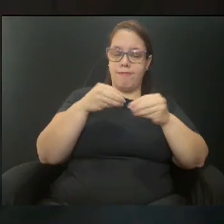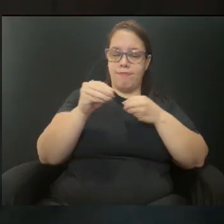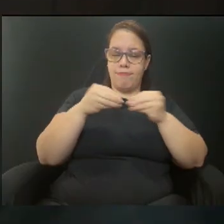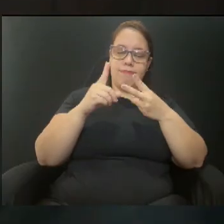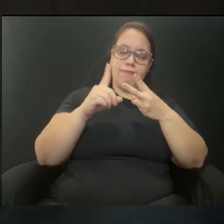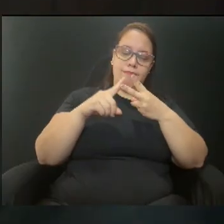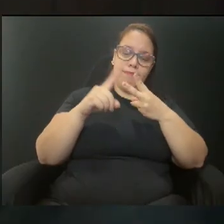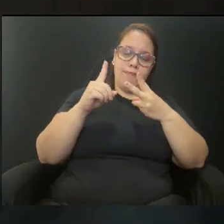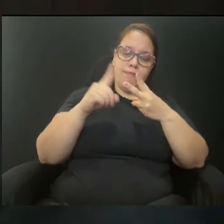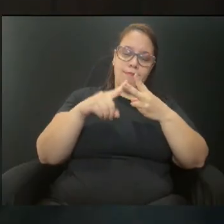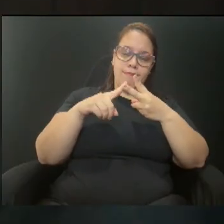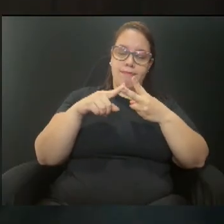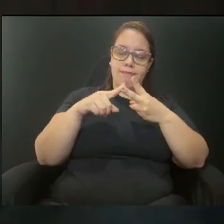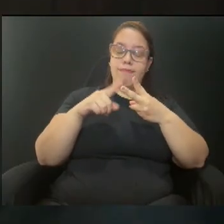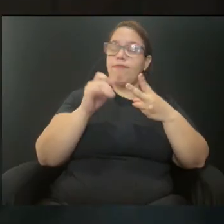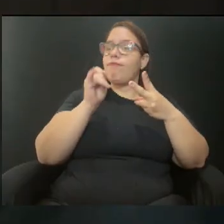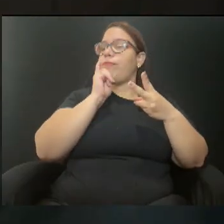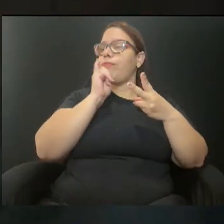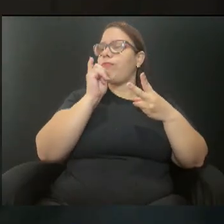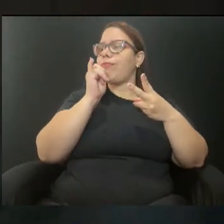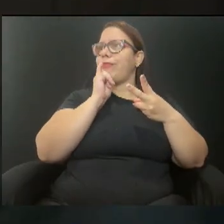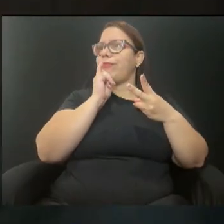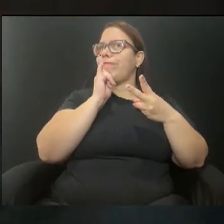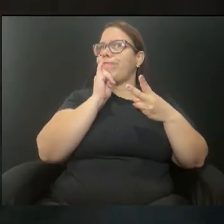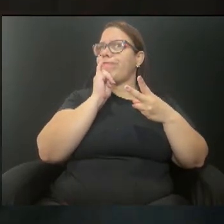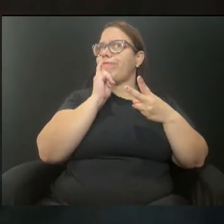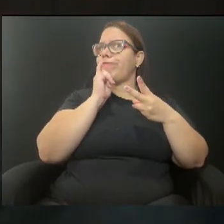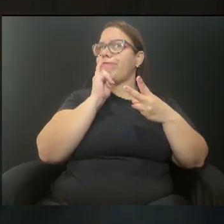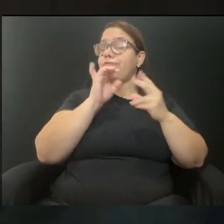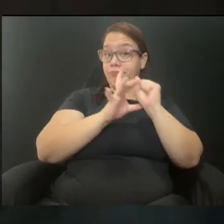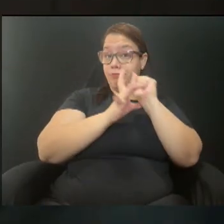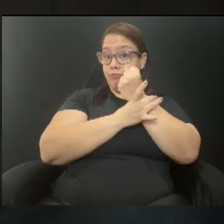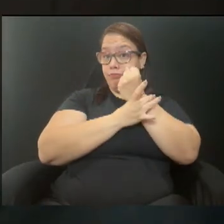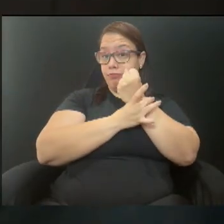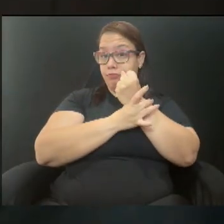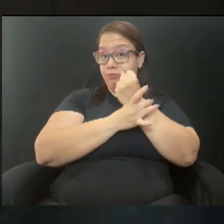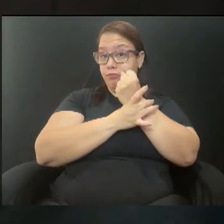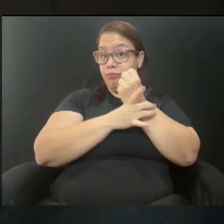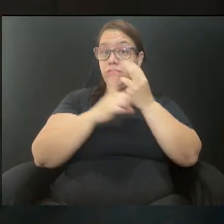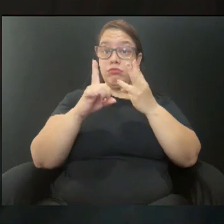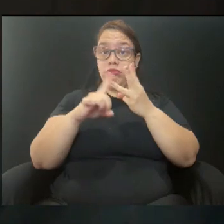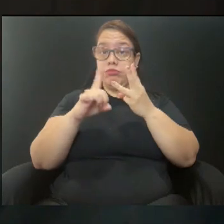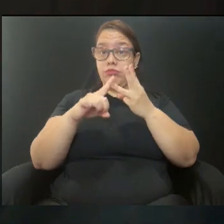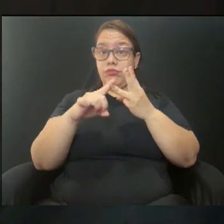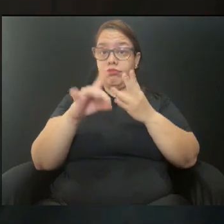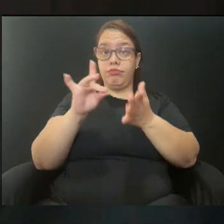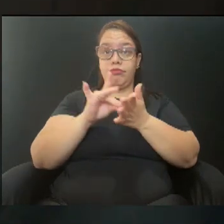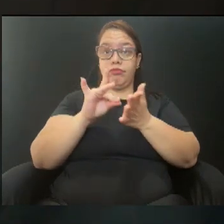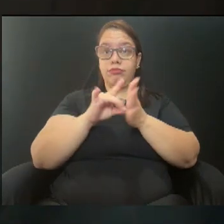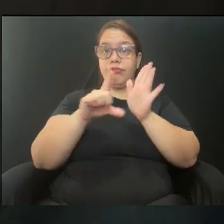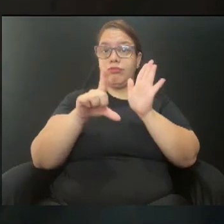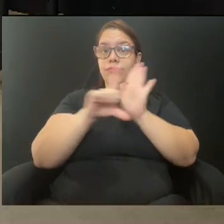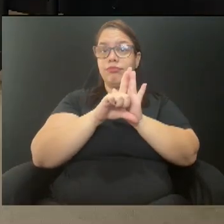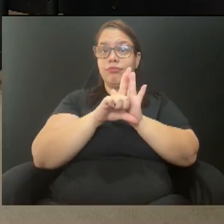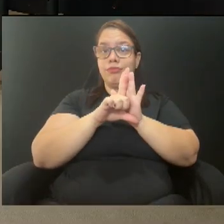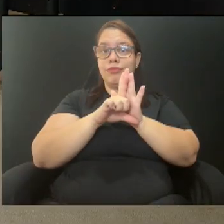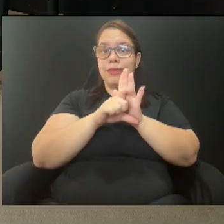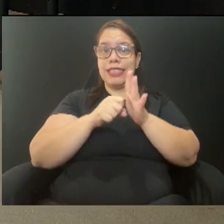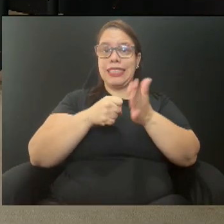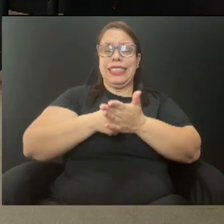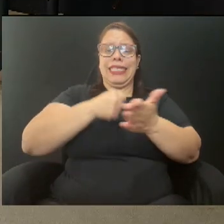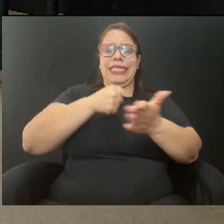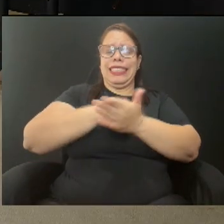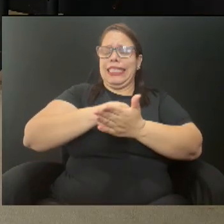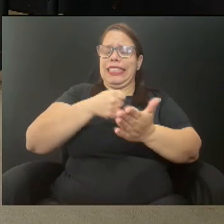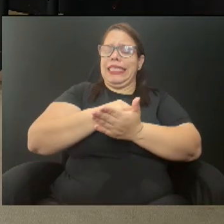por exemplo, segurança, ou realmente essa lei ela está rígida demais para quem